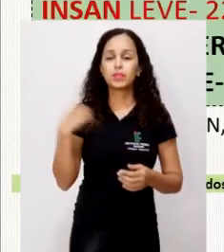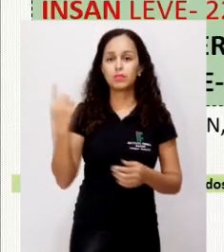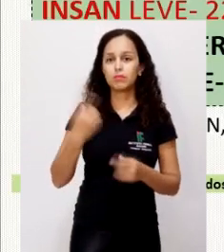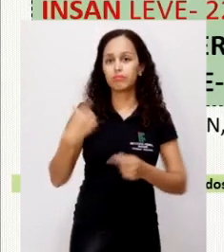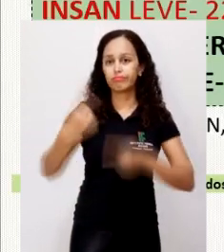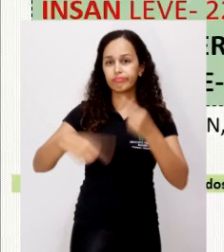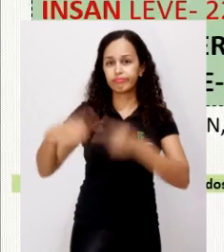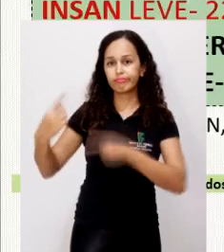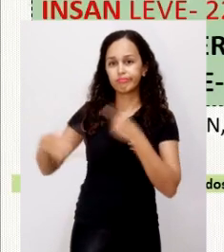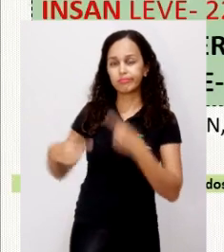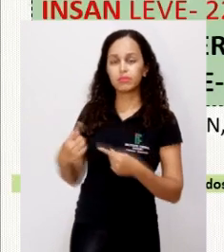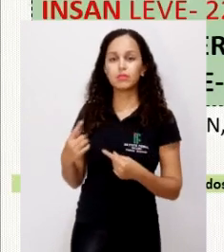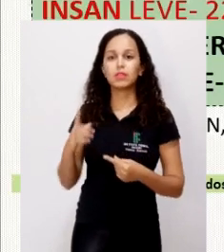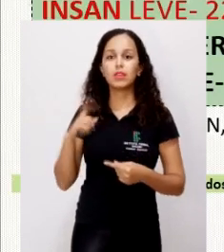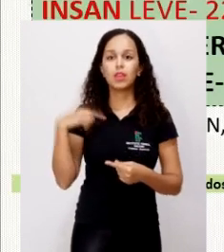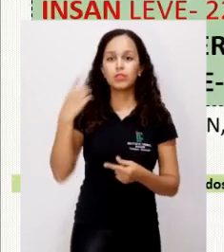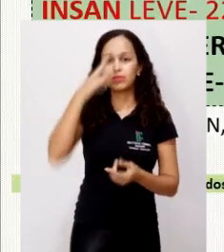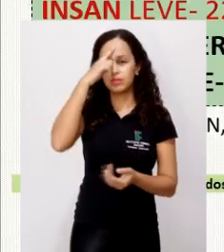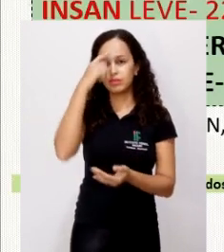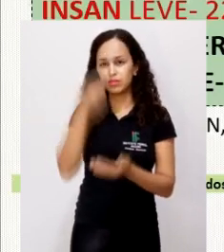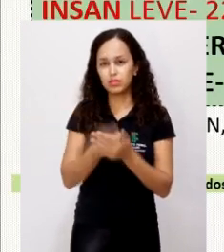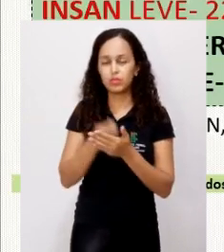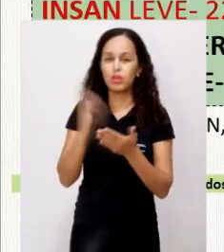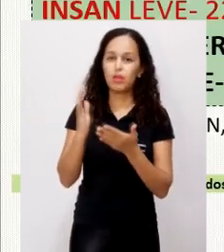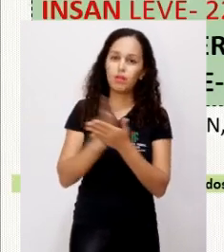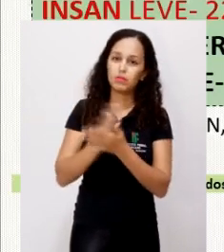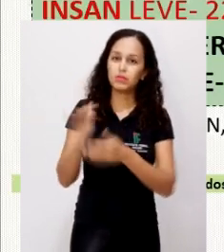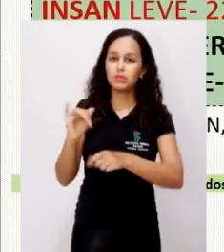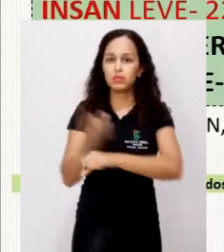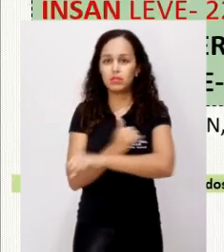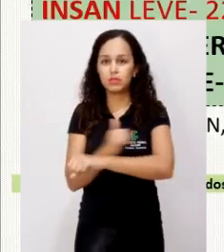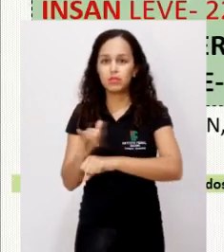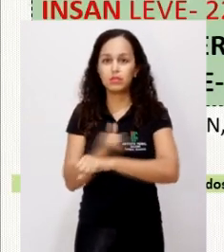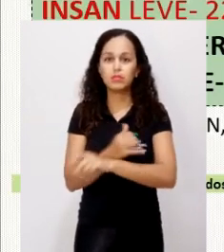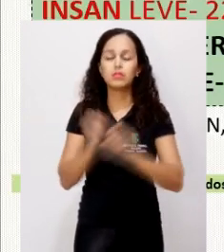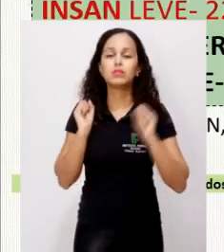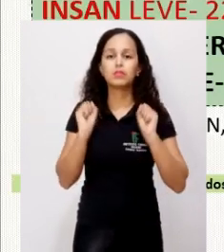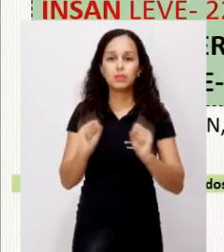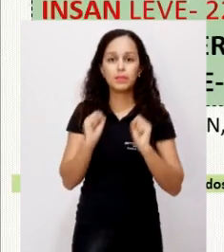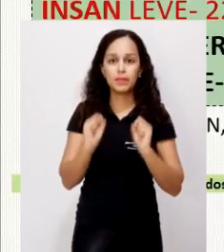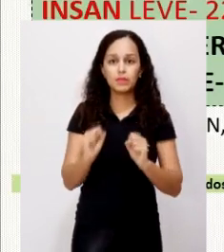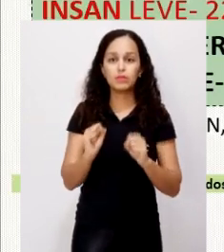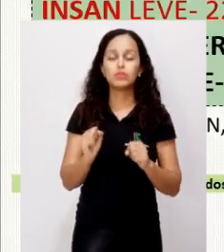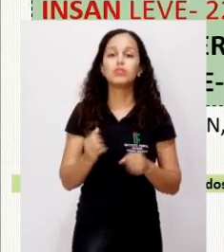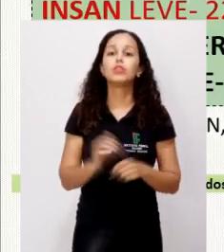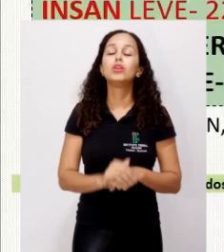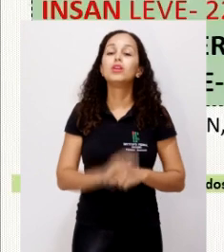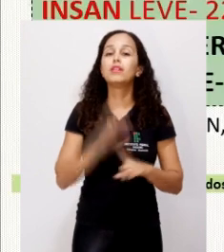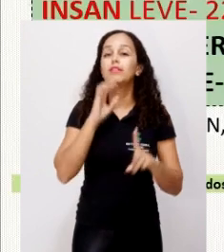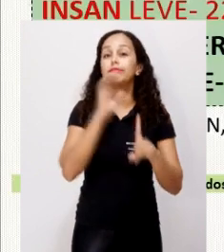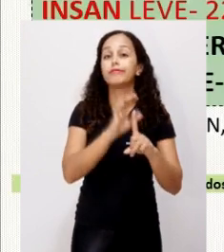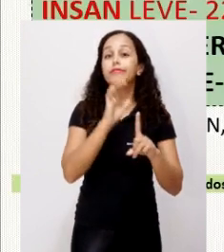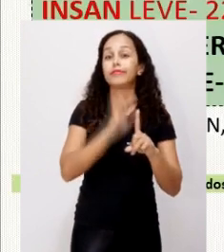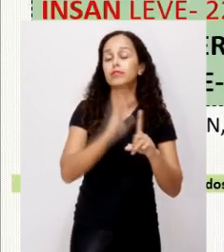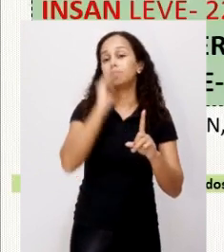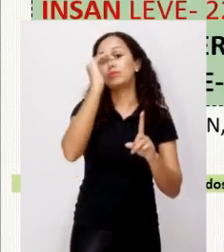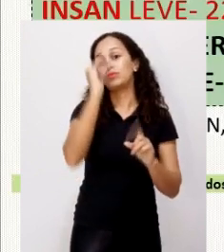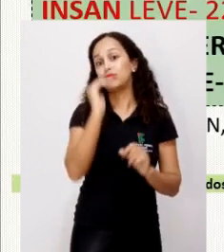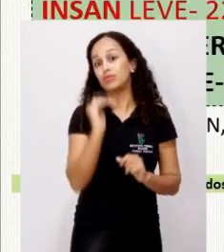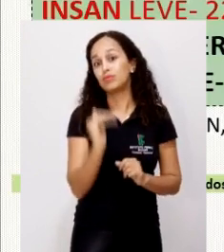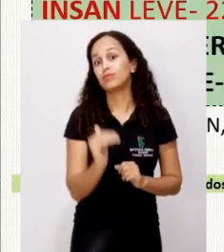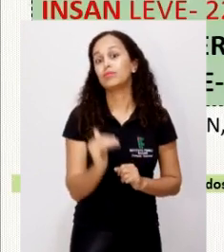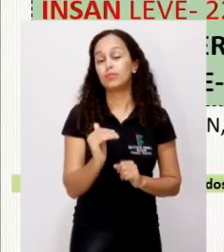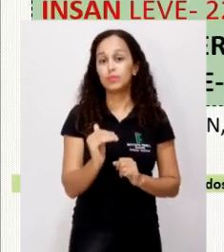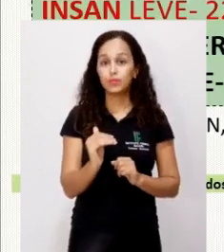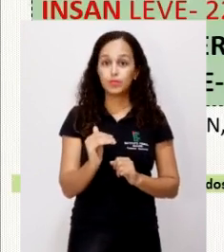a gente chegou a algumas estratégias que podem ser implementadas para minimizar esse impacto